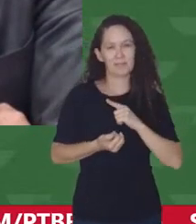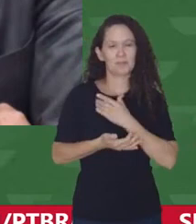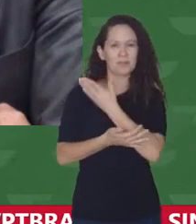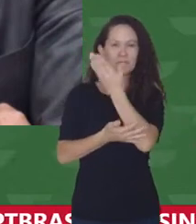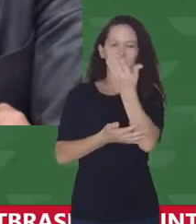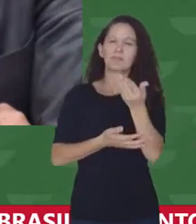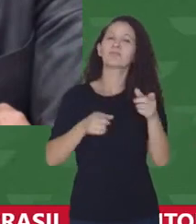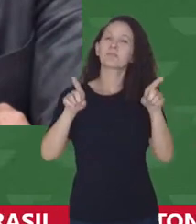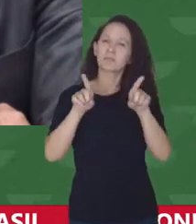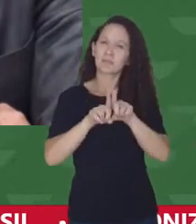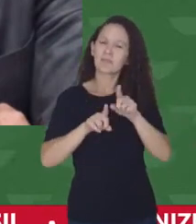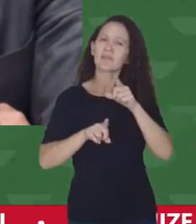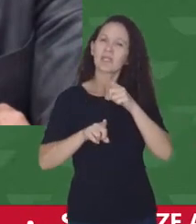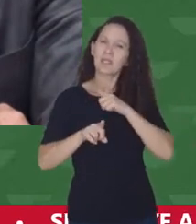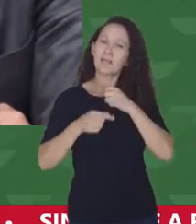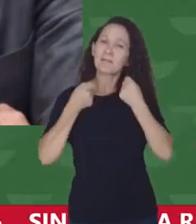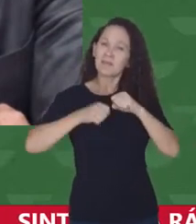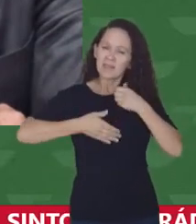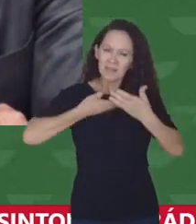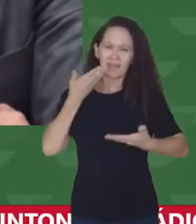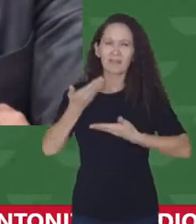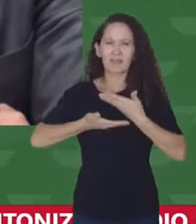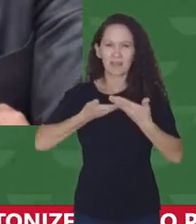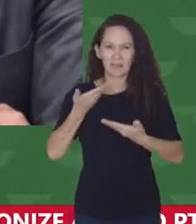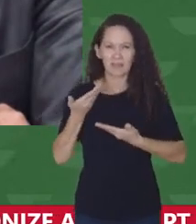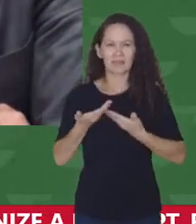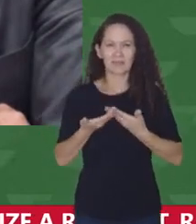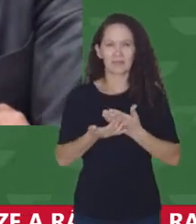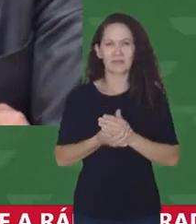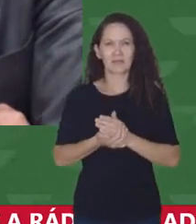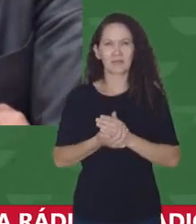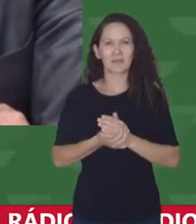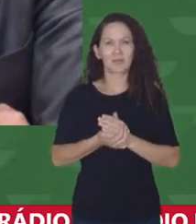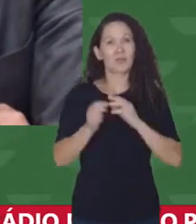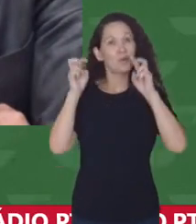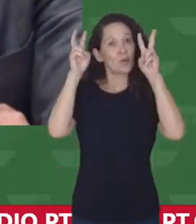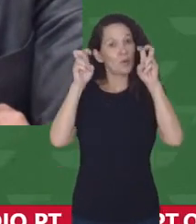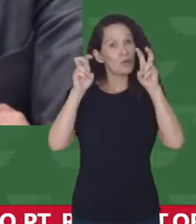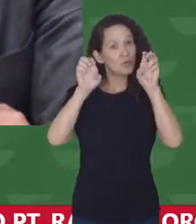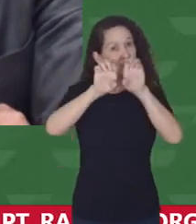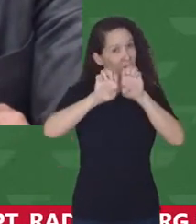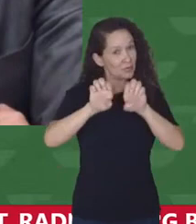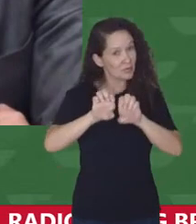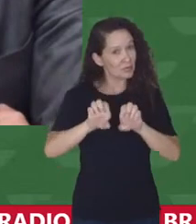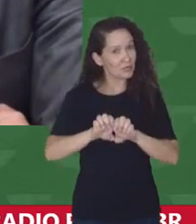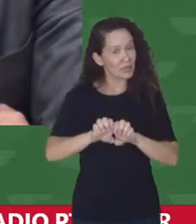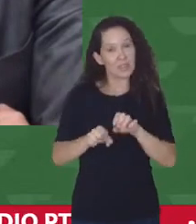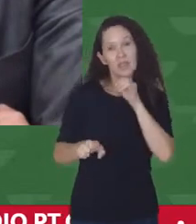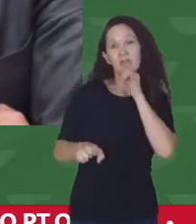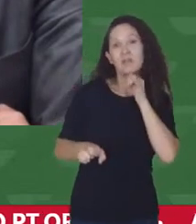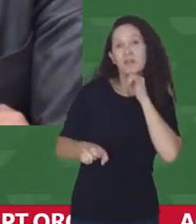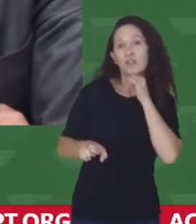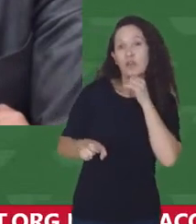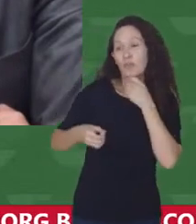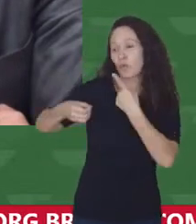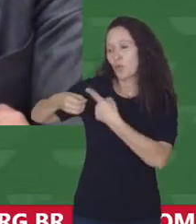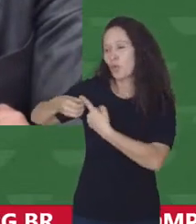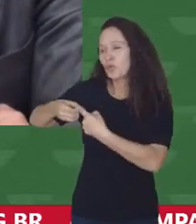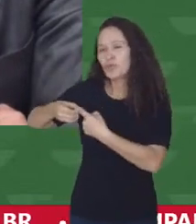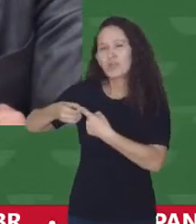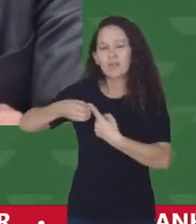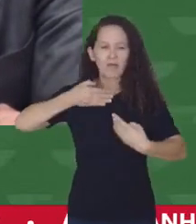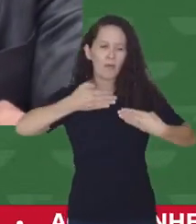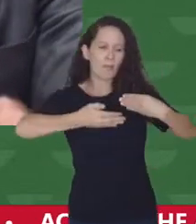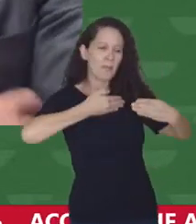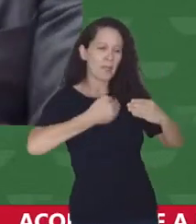Você também terá que lidar com as questões estruturais, como a questão dos combustíveis, como a questão do mercado